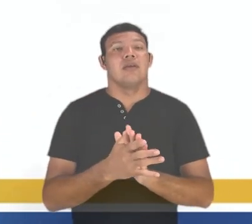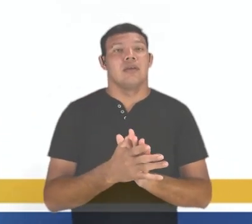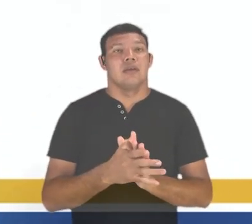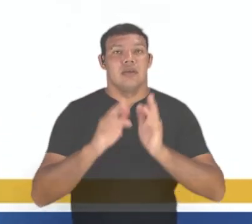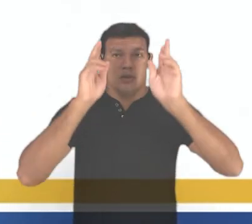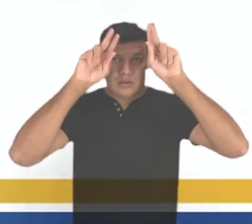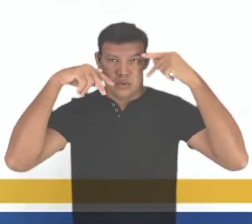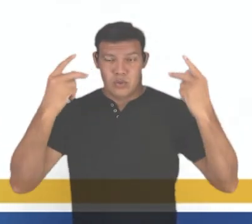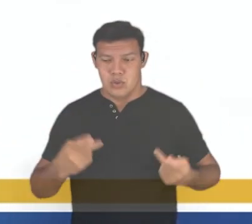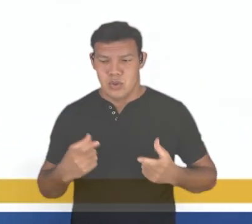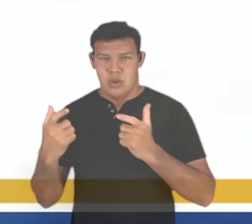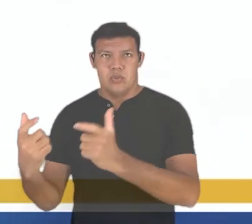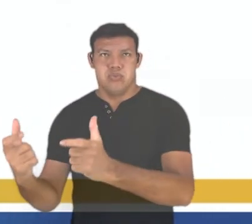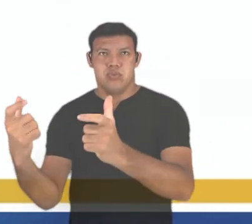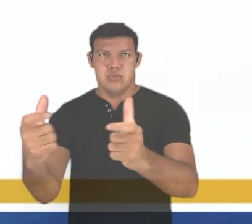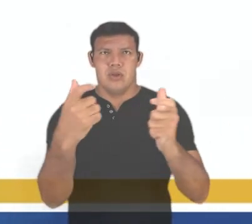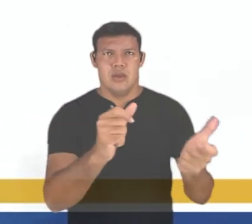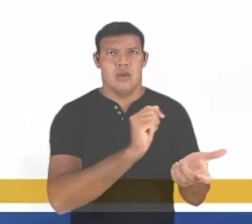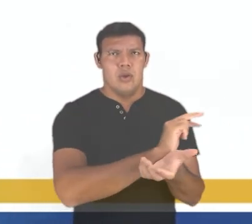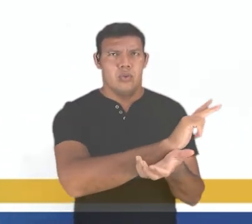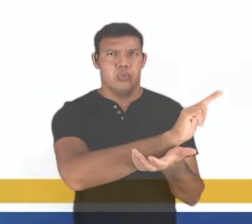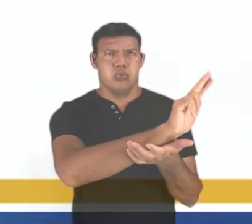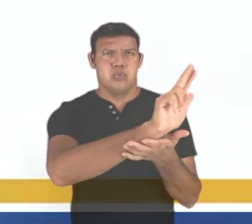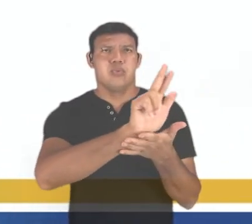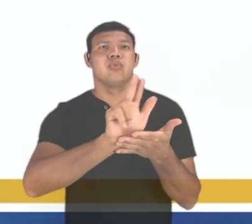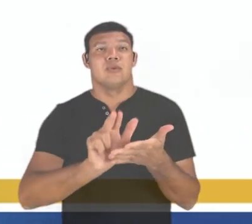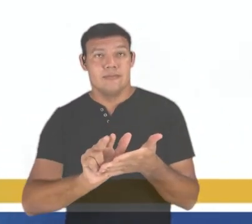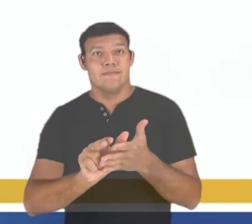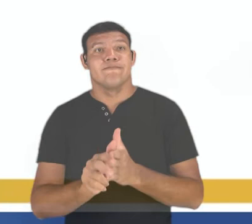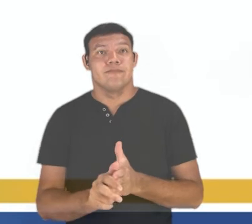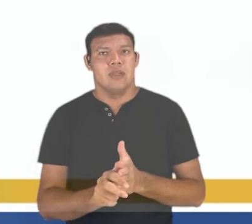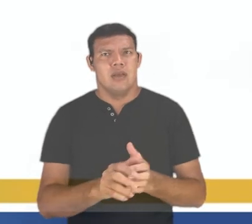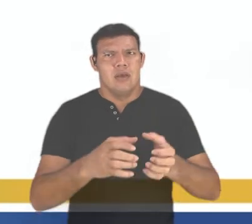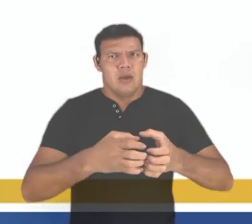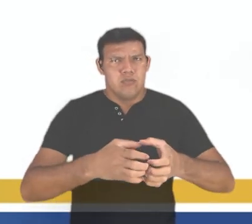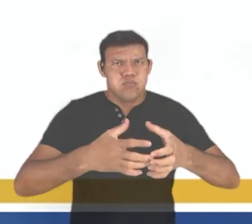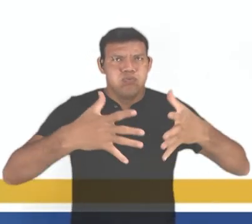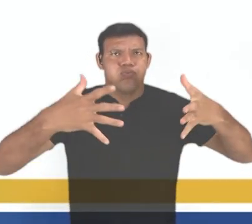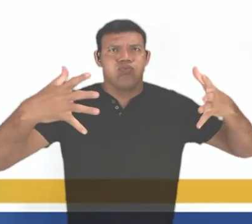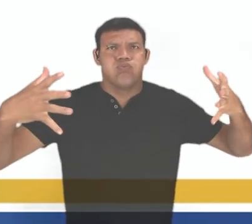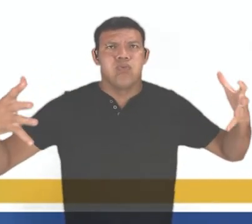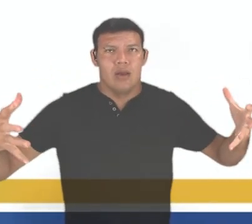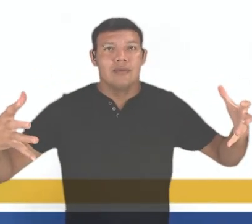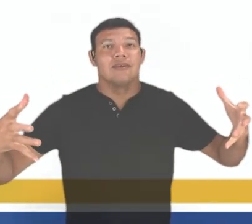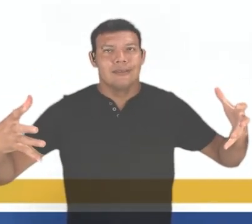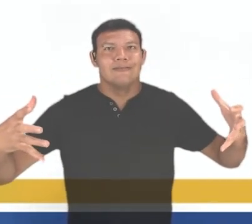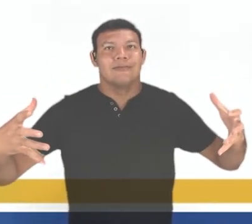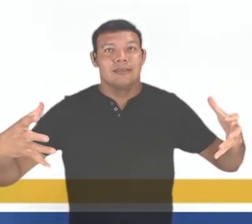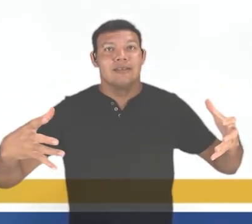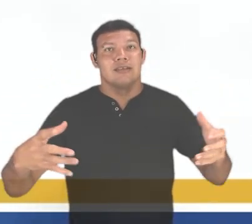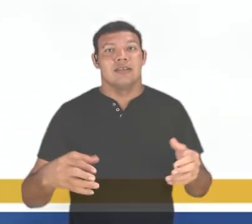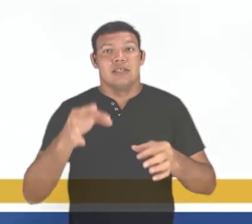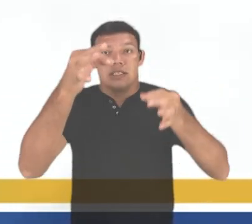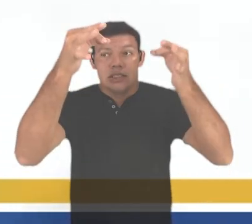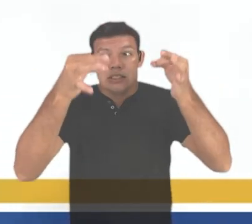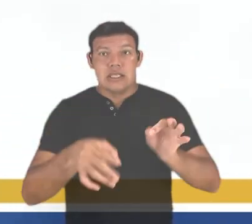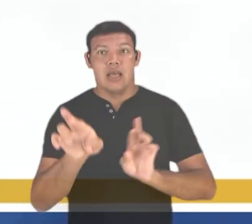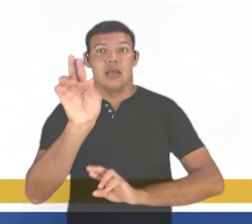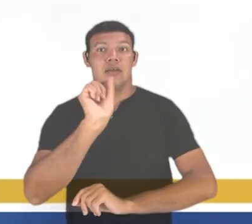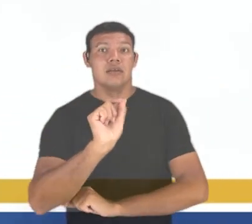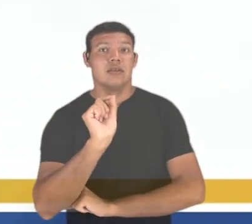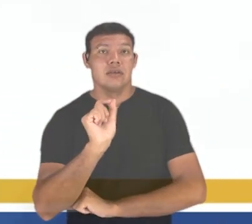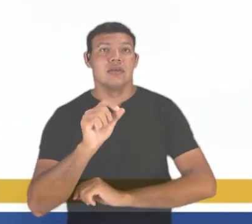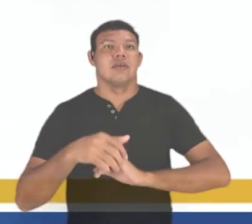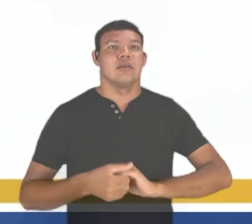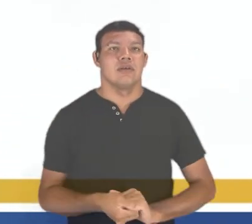Terra podem ser as mais diversas. Dentre as causas da explosão demográfica, pode se apontar corretamente, ou seja, o crescimento